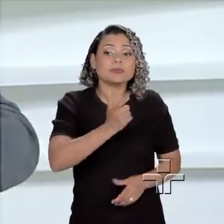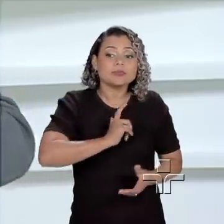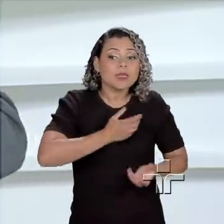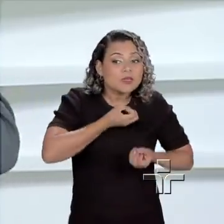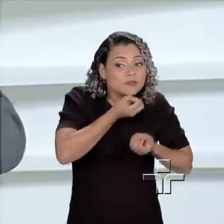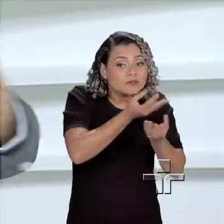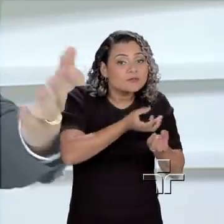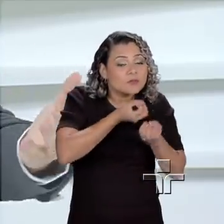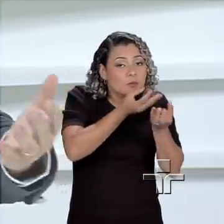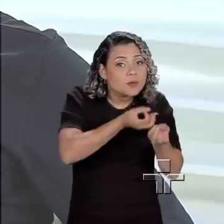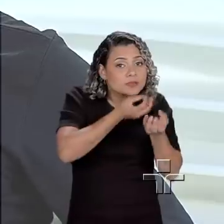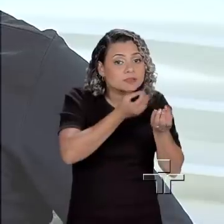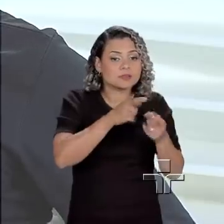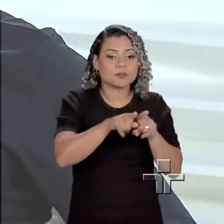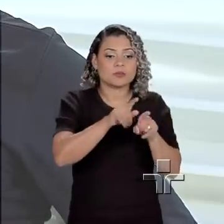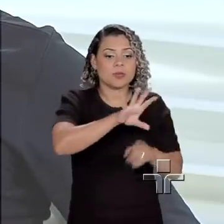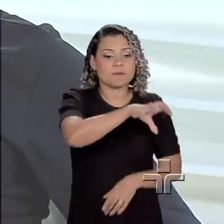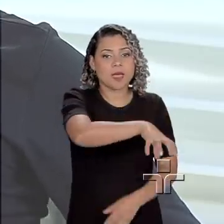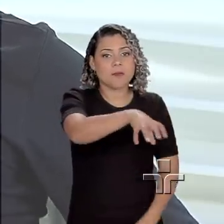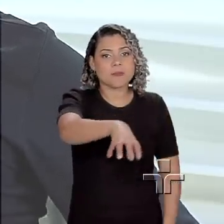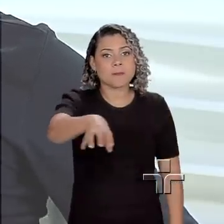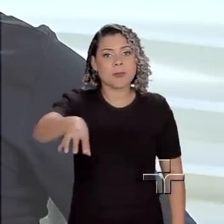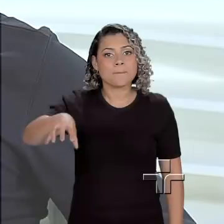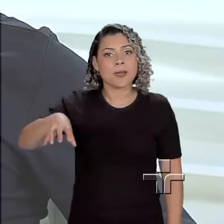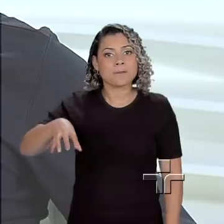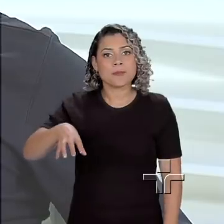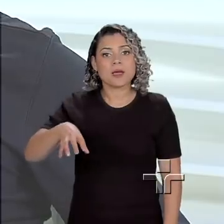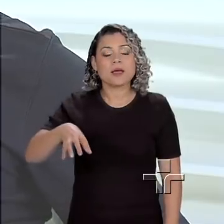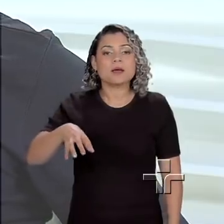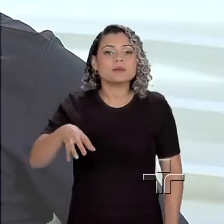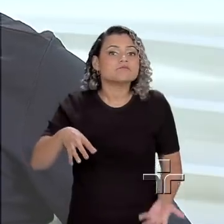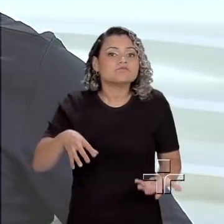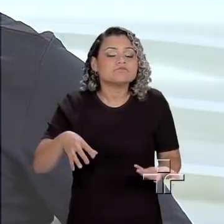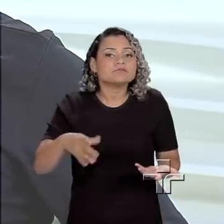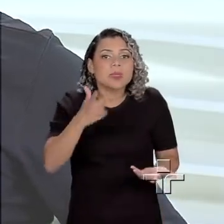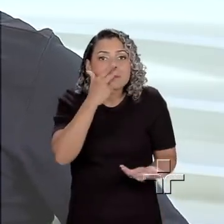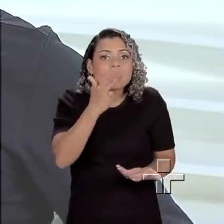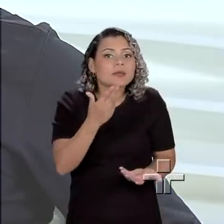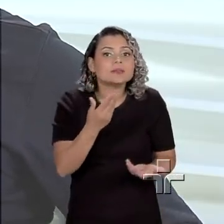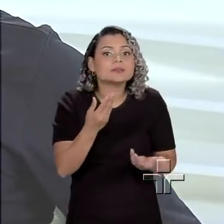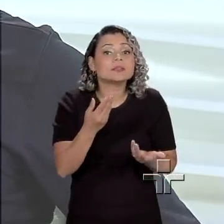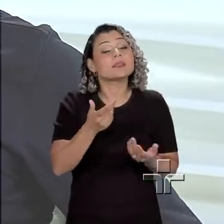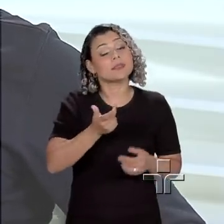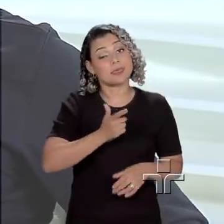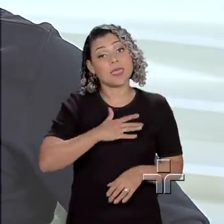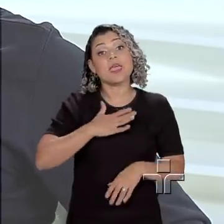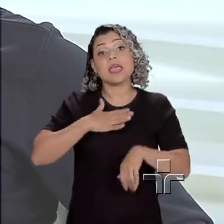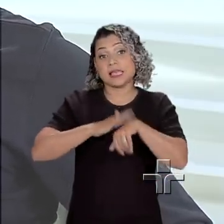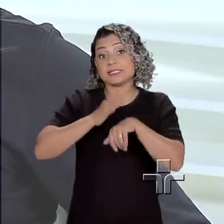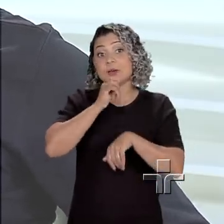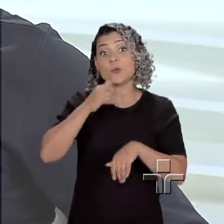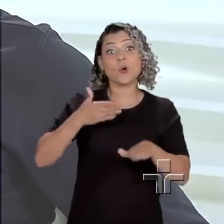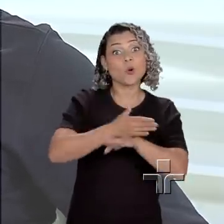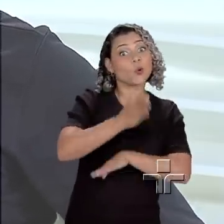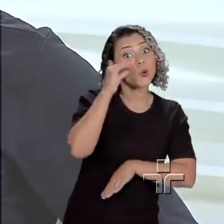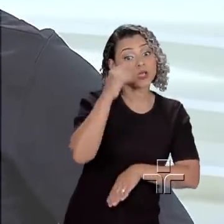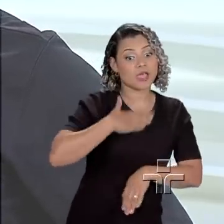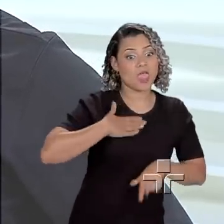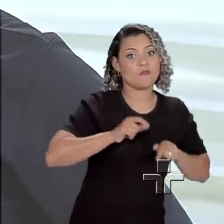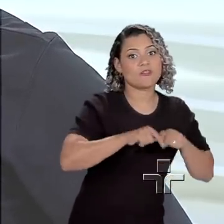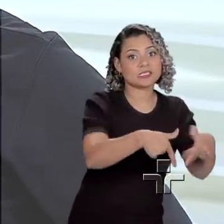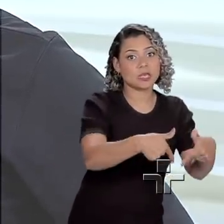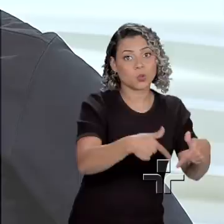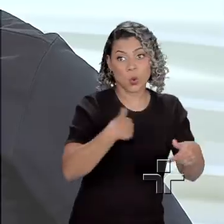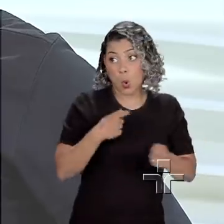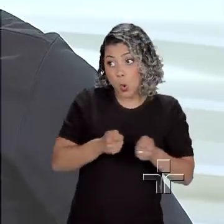dados de todas as redes, né? Sim, cabos, mas veja, ter dados e saber o que eu estou fazendo é uma coisa. Me controlar